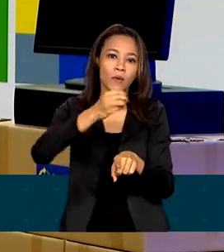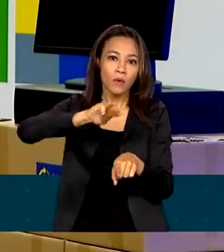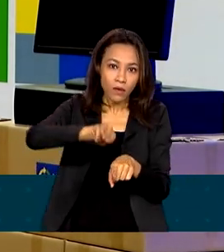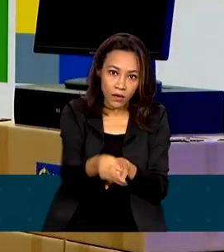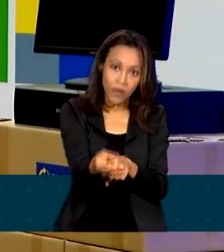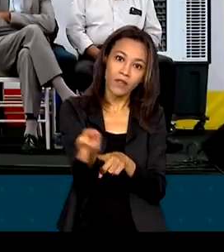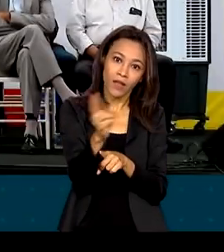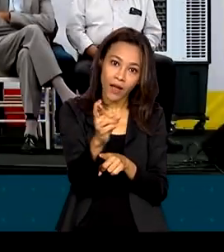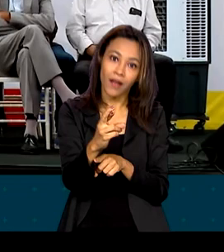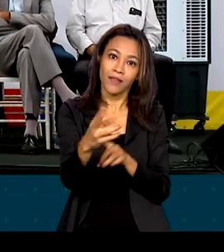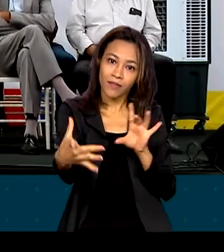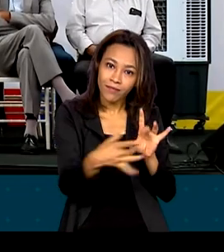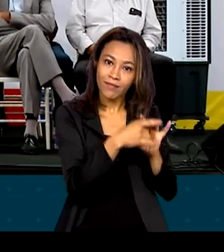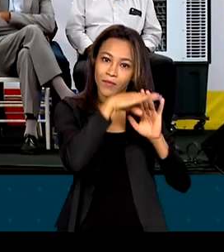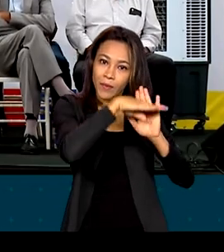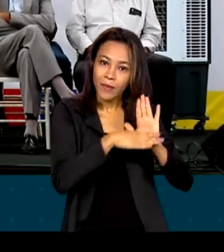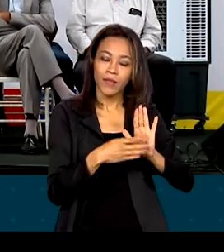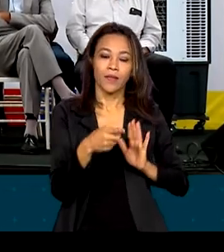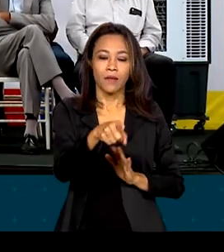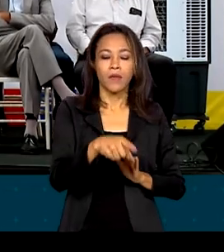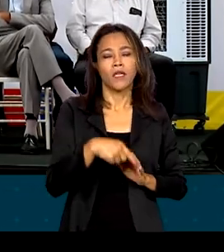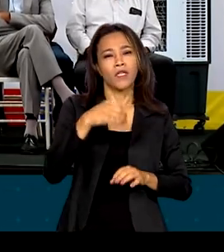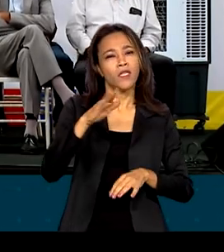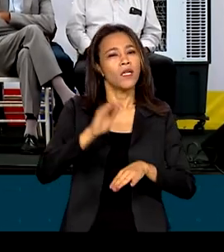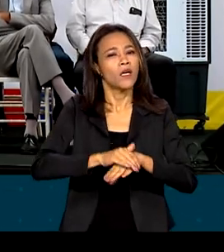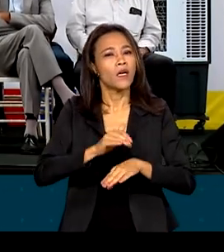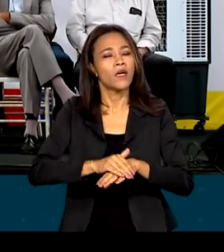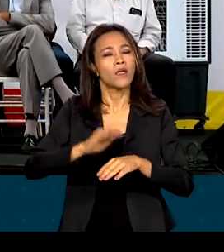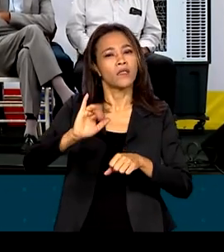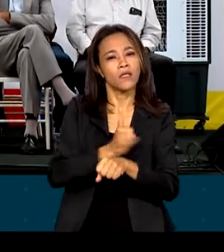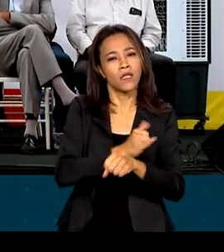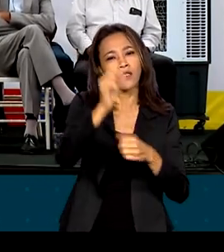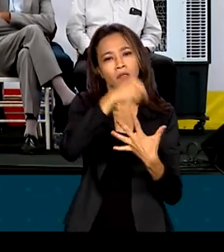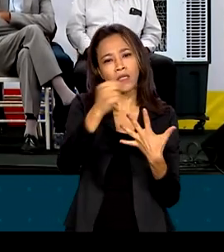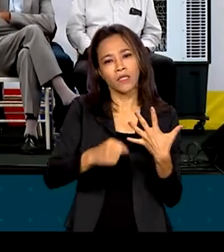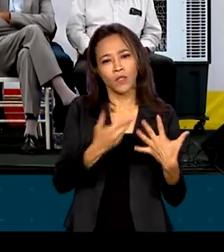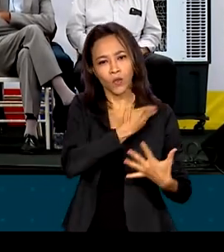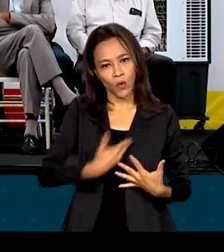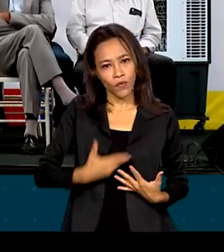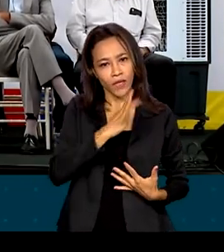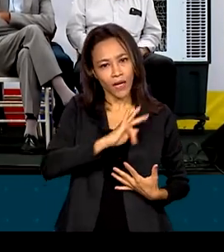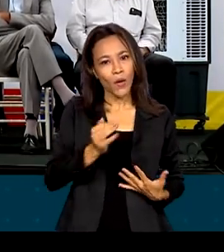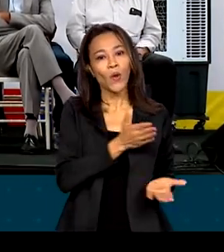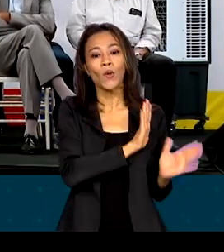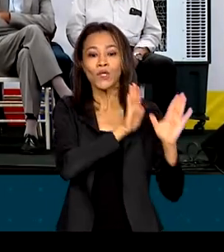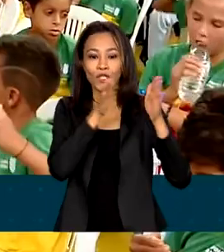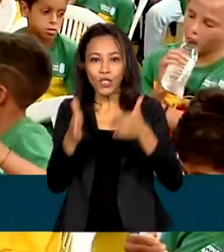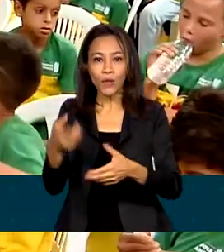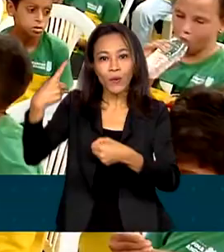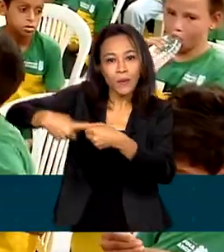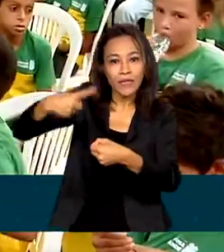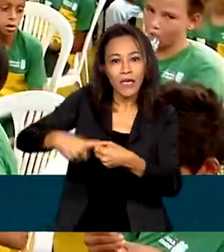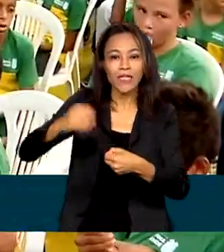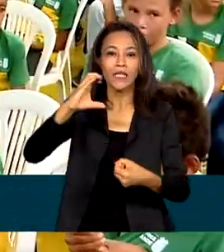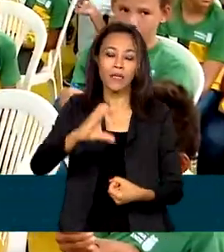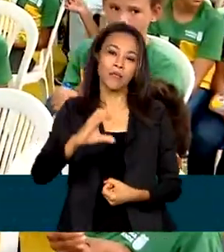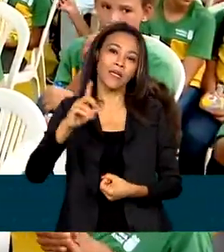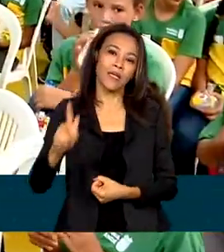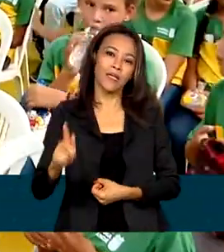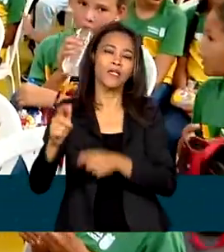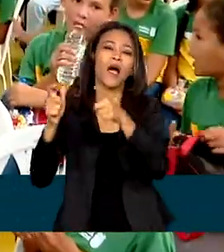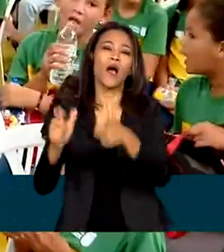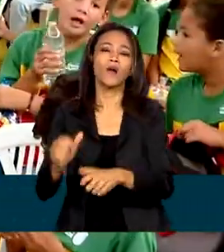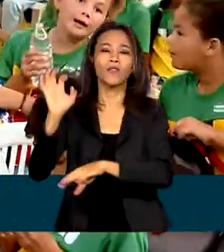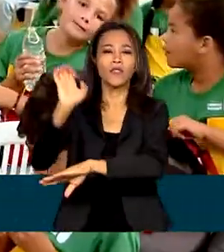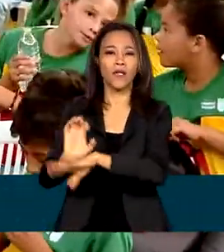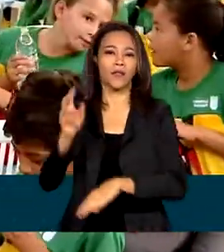no programa. E as ações do governo federal para a inclusão digital também chegaram a Campina Grande, na Paraíba. Aqui, este ginásio